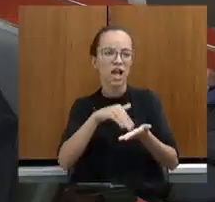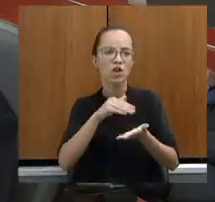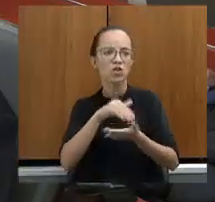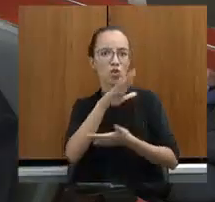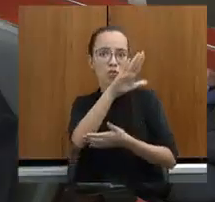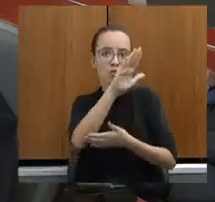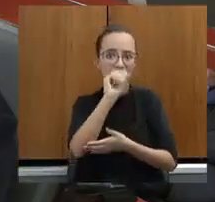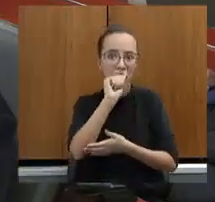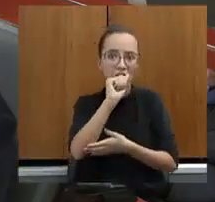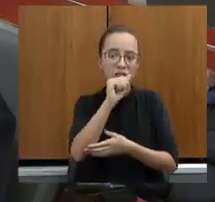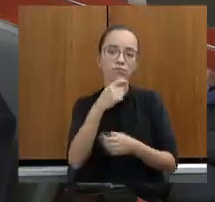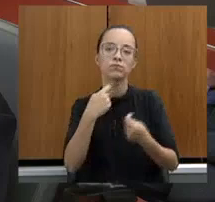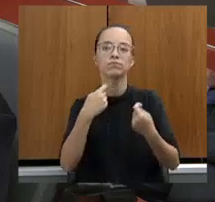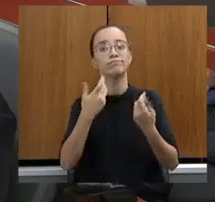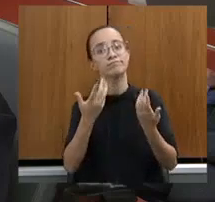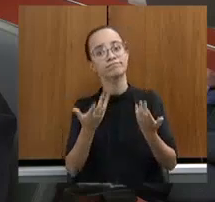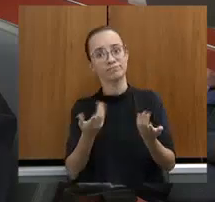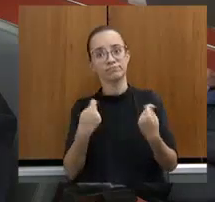serem convocados